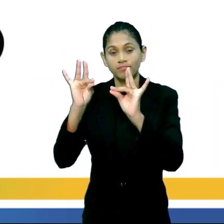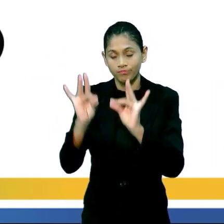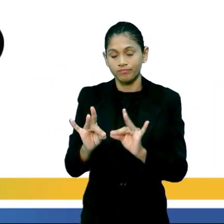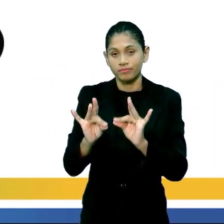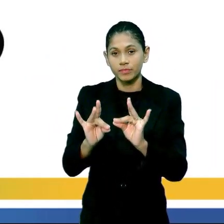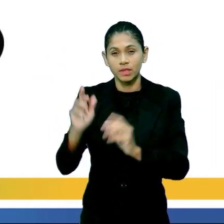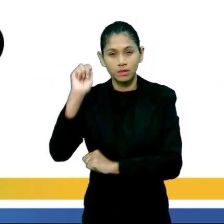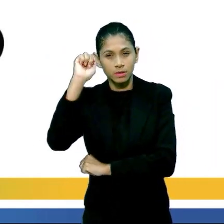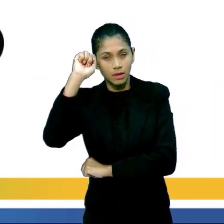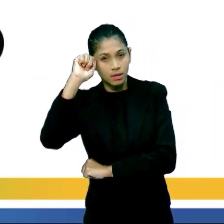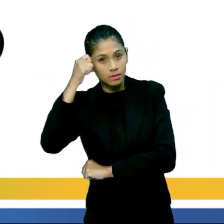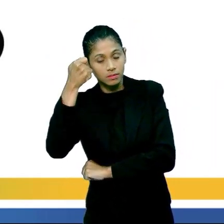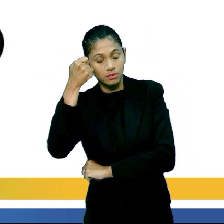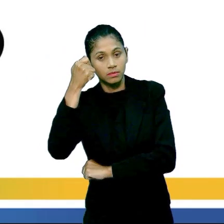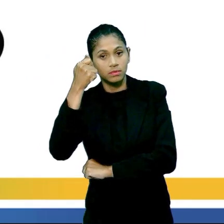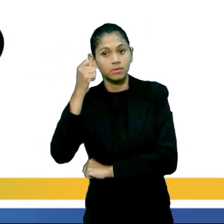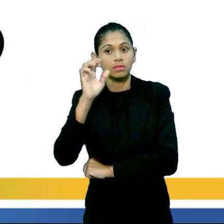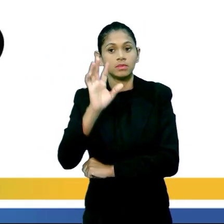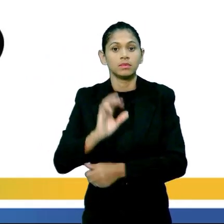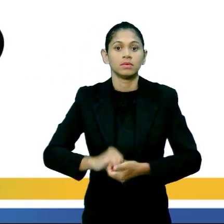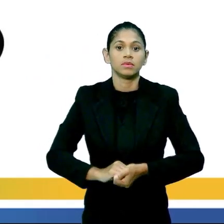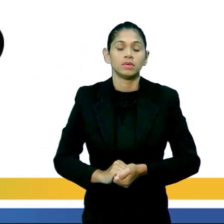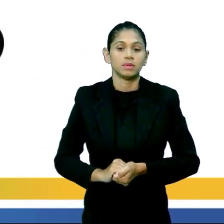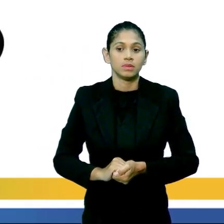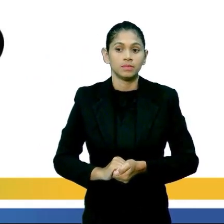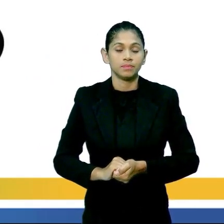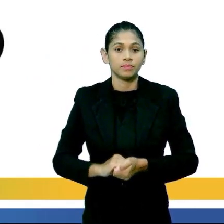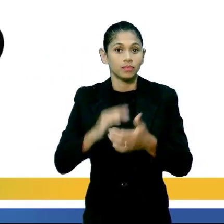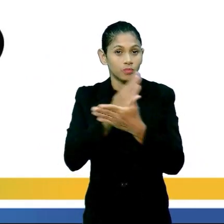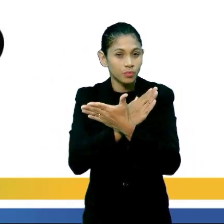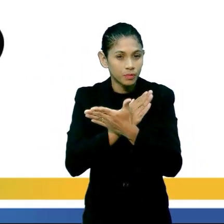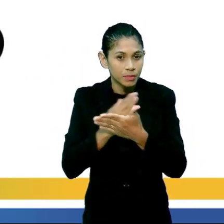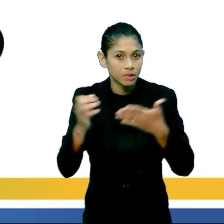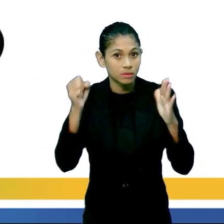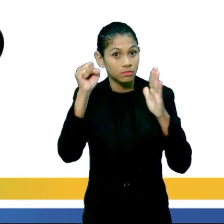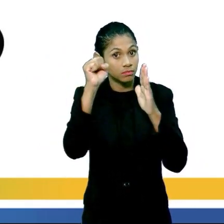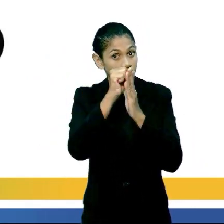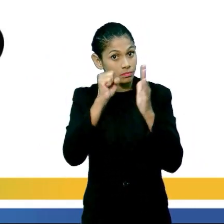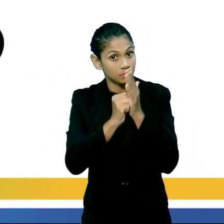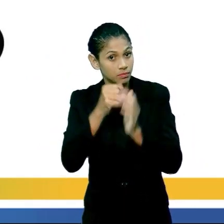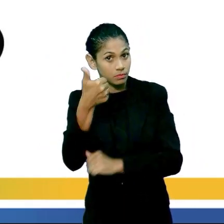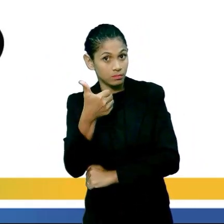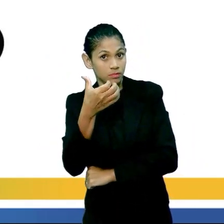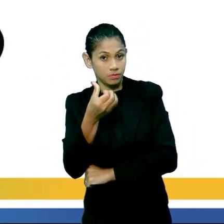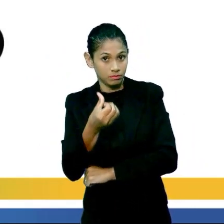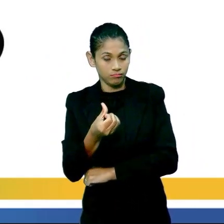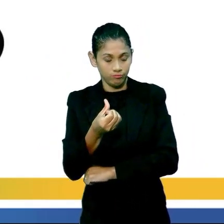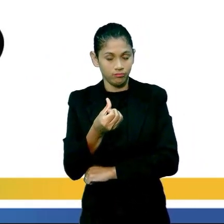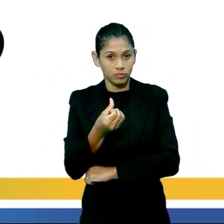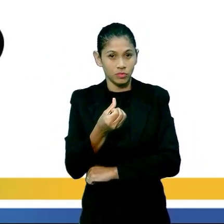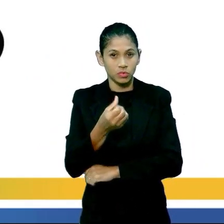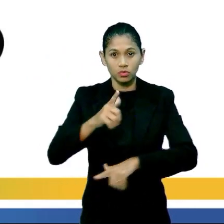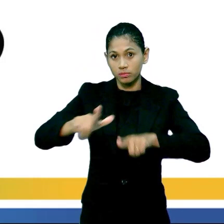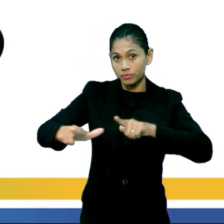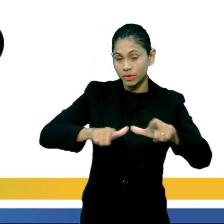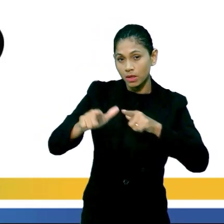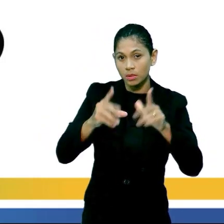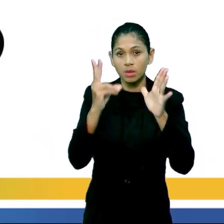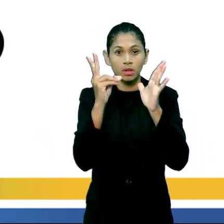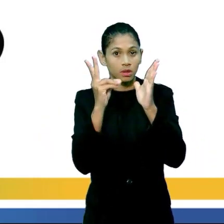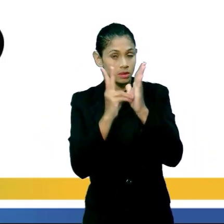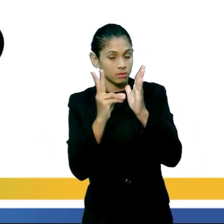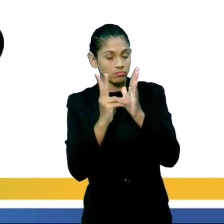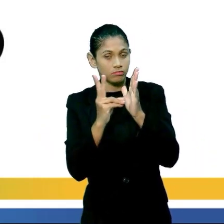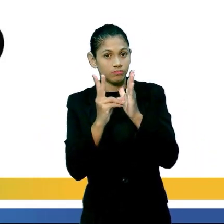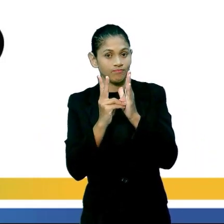África Atlântica, né? Ela começa ainda no século XVI. A mão de obra indígena não estava mais